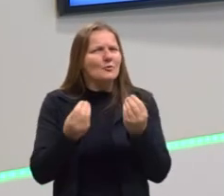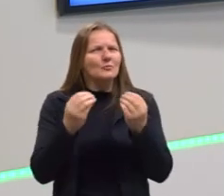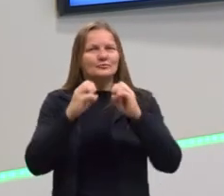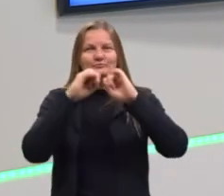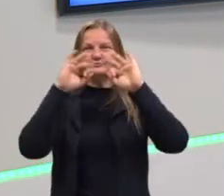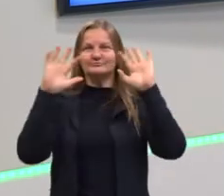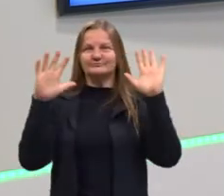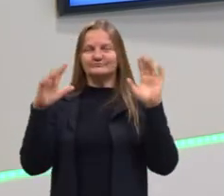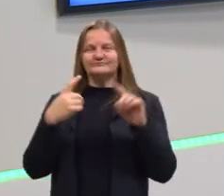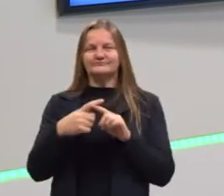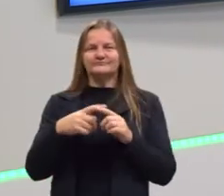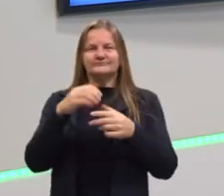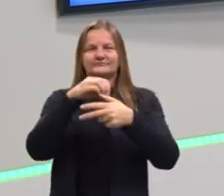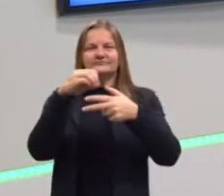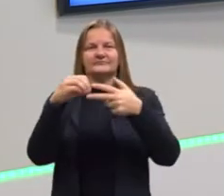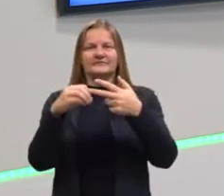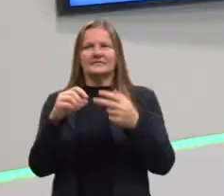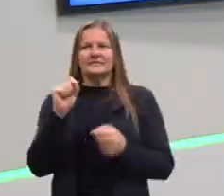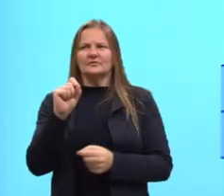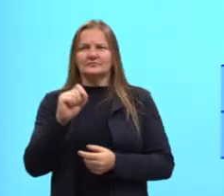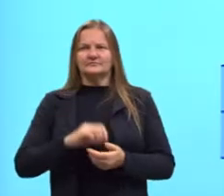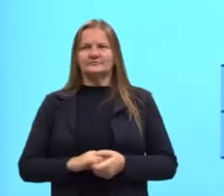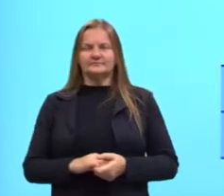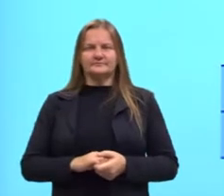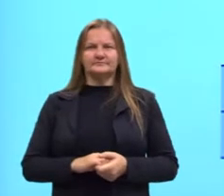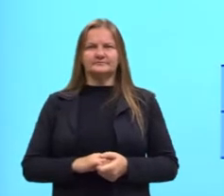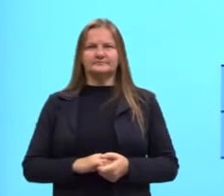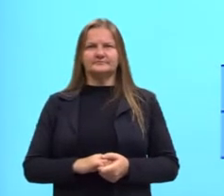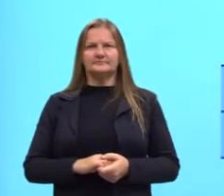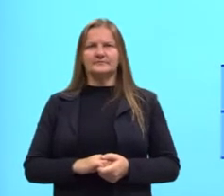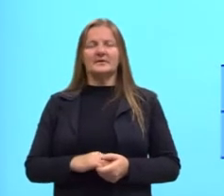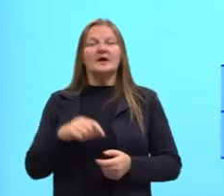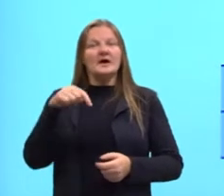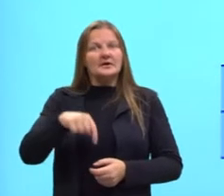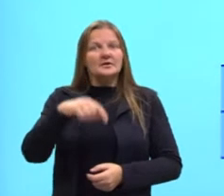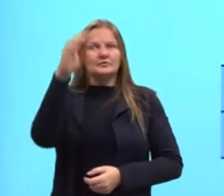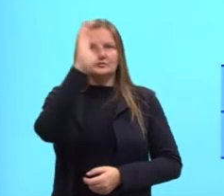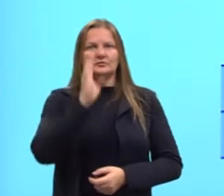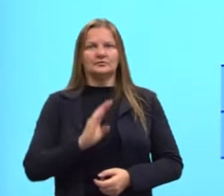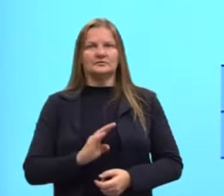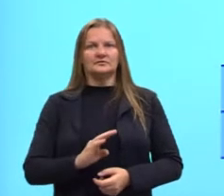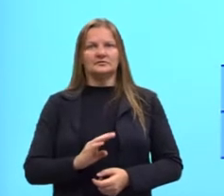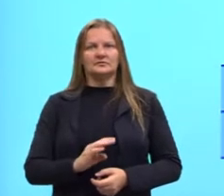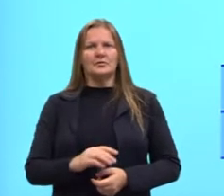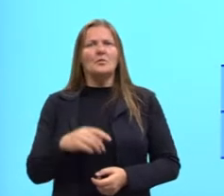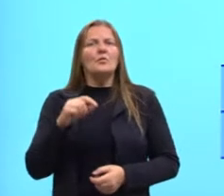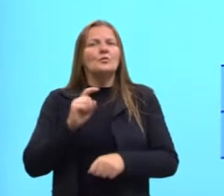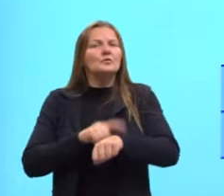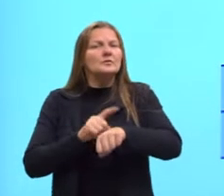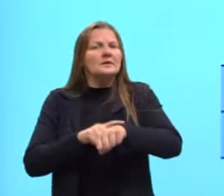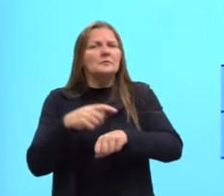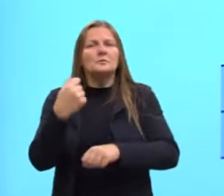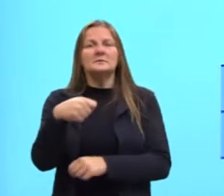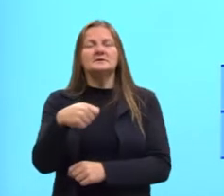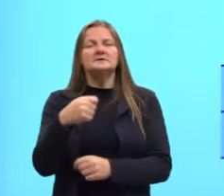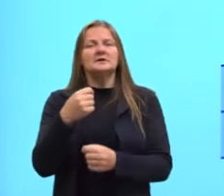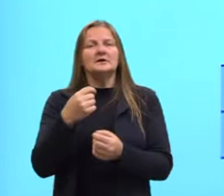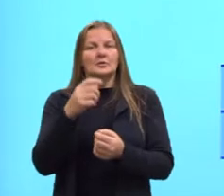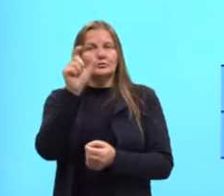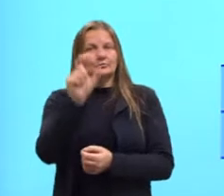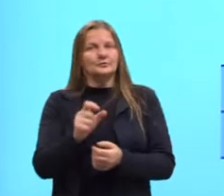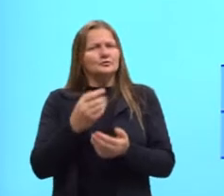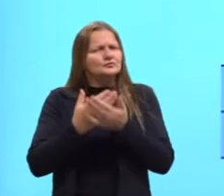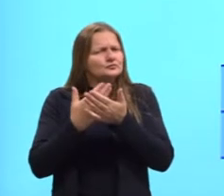musta a questão então diz o seguinte no Brasil o tempo necessário para um estudante